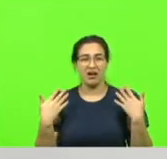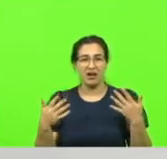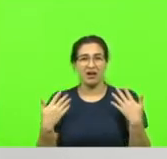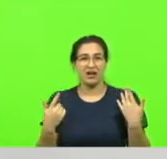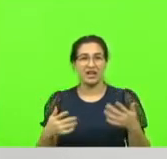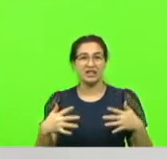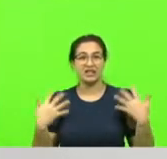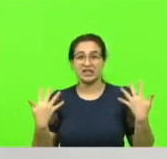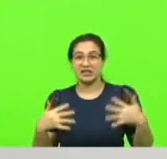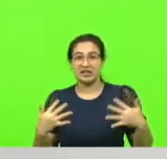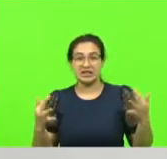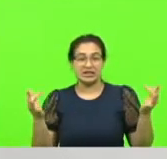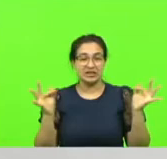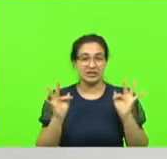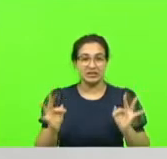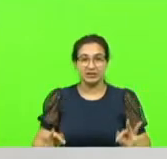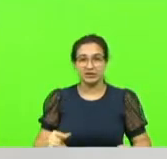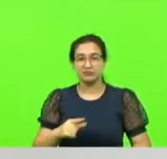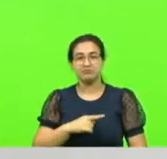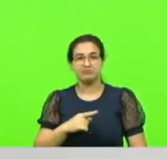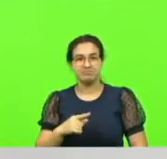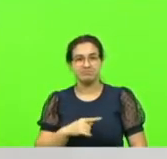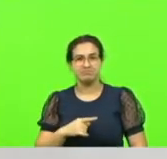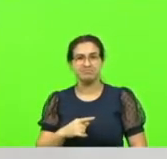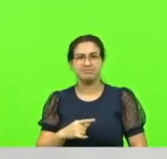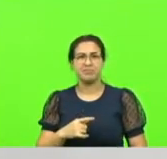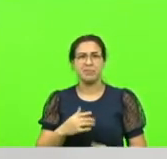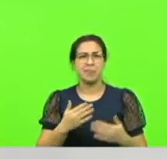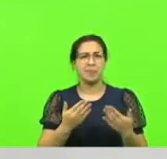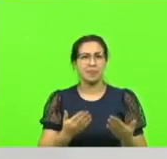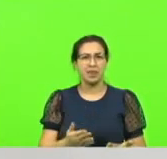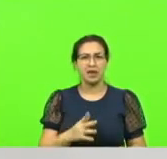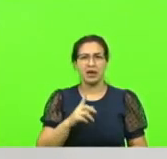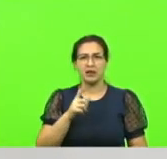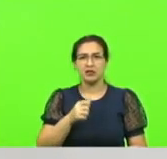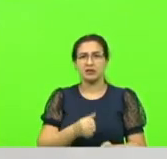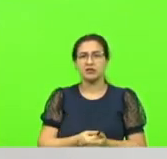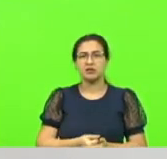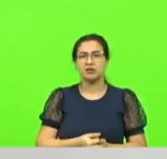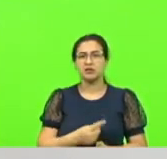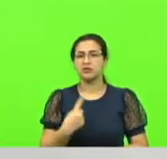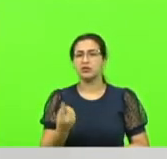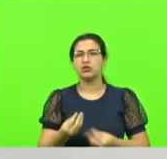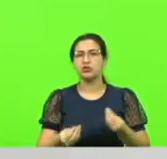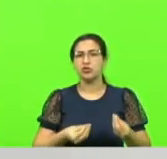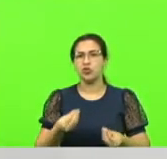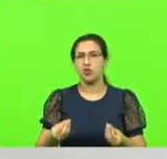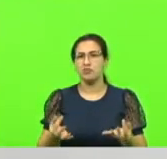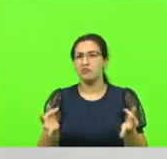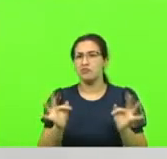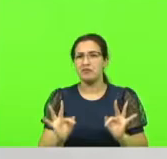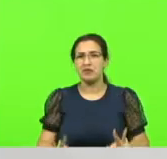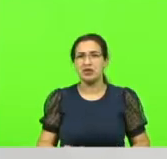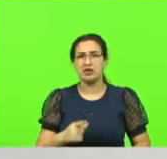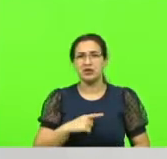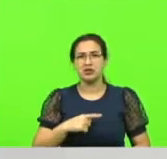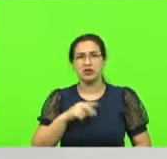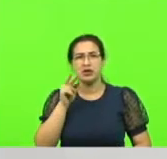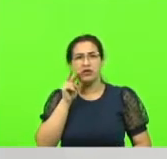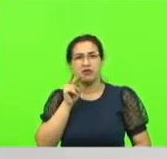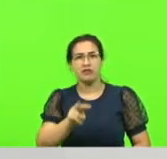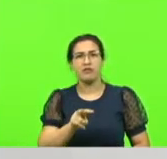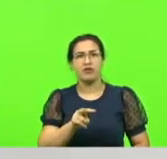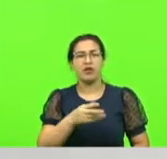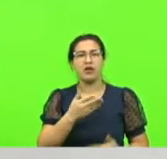vibrando. Cada posição que ele fazia, a gente vibrava. A gente começou a ver o mundo do Renan